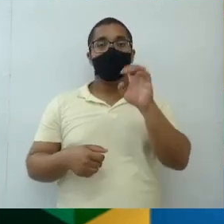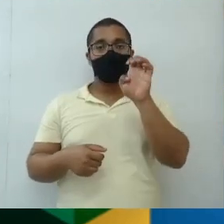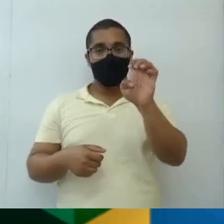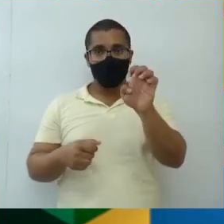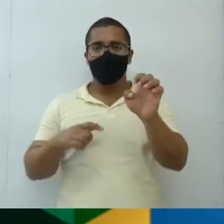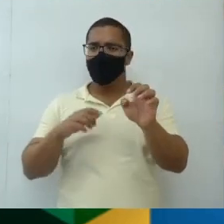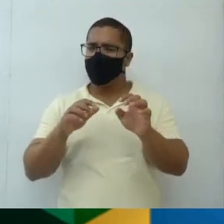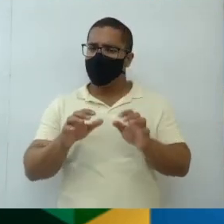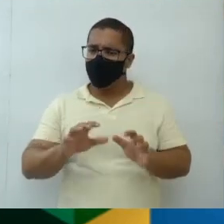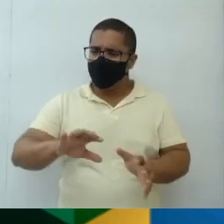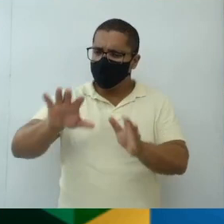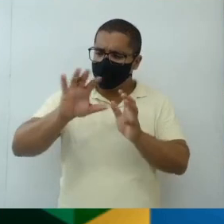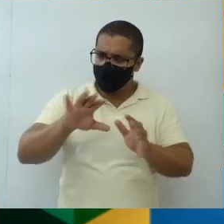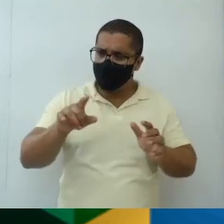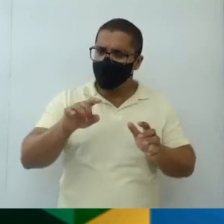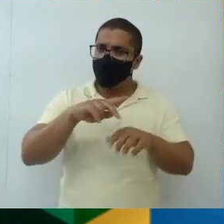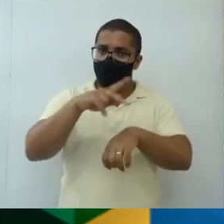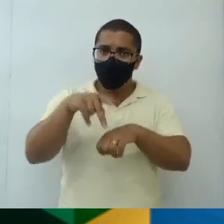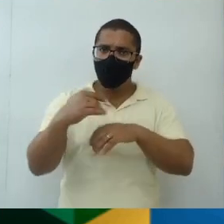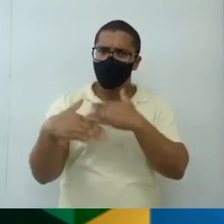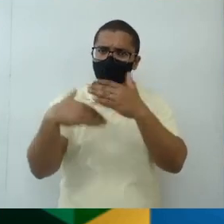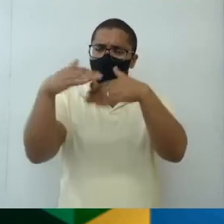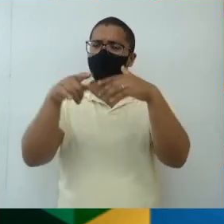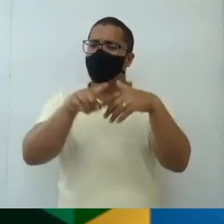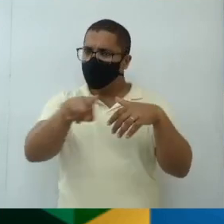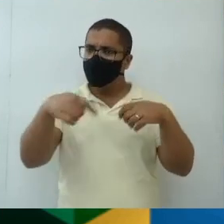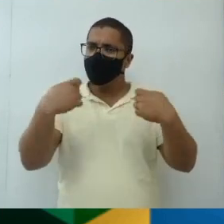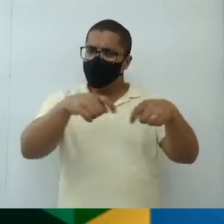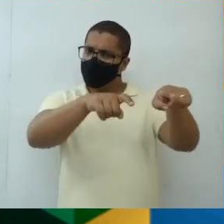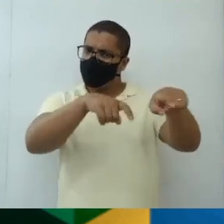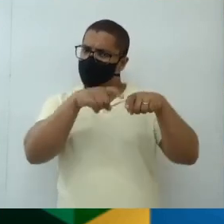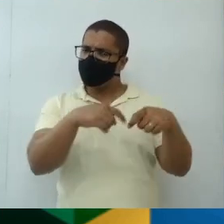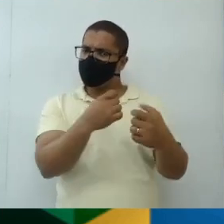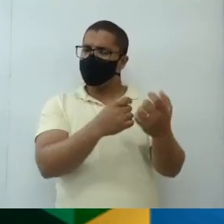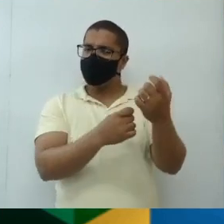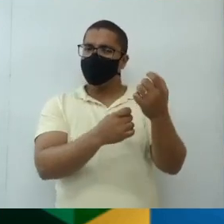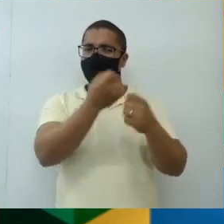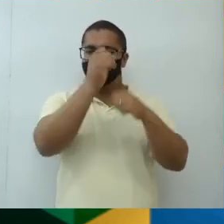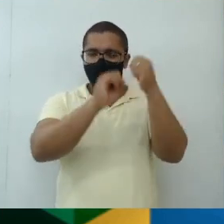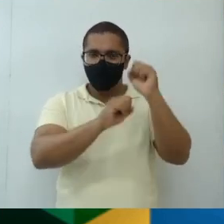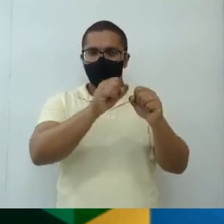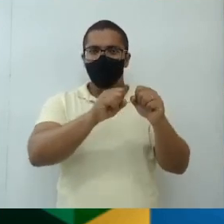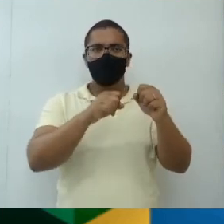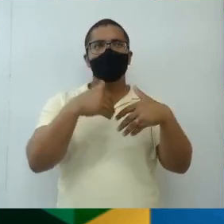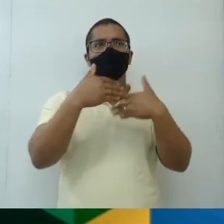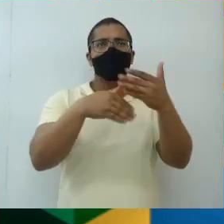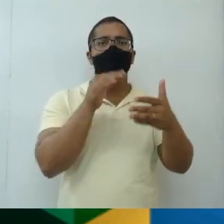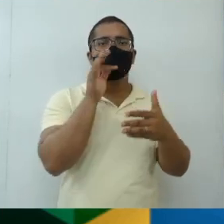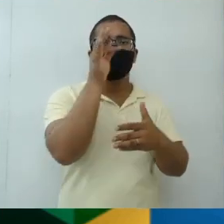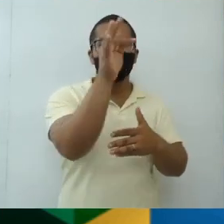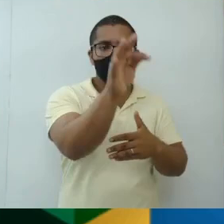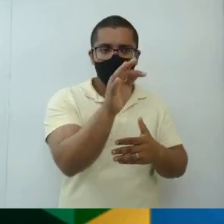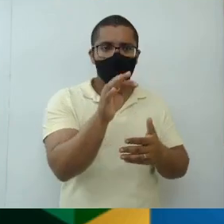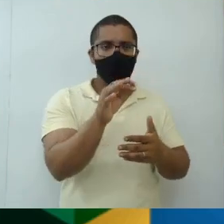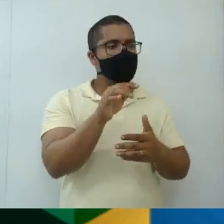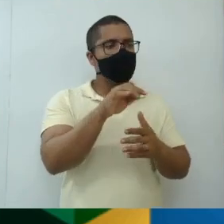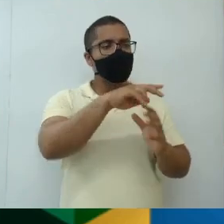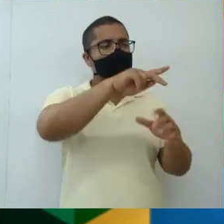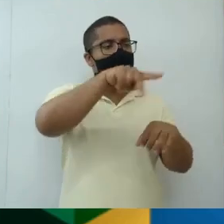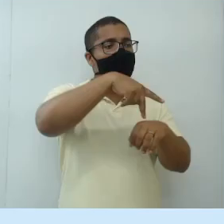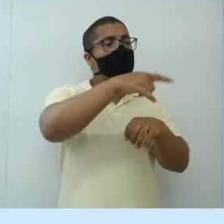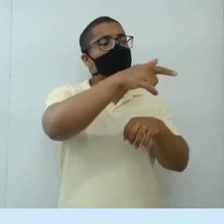desenvolvidos ampliar o setor Agroindustrial para garantir que não falte em alimentos para os países